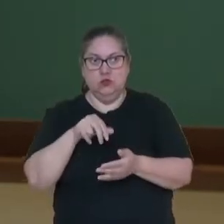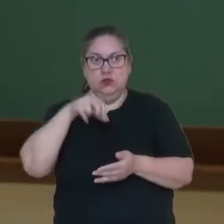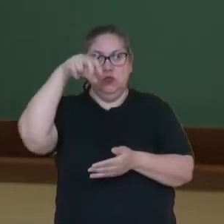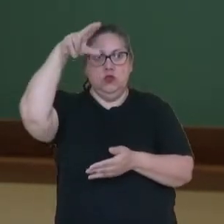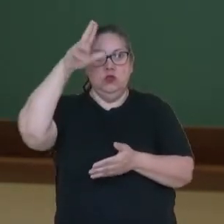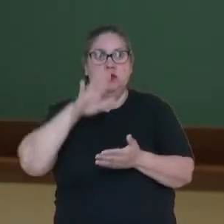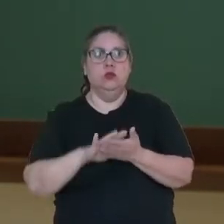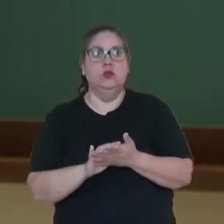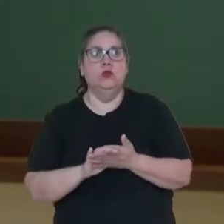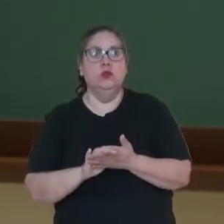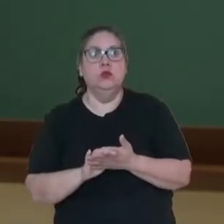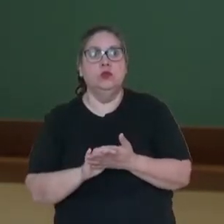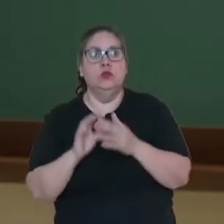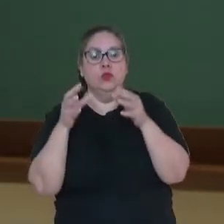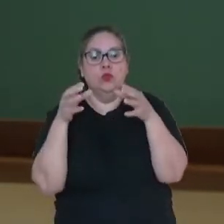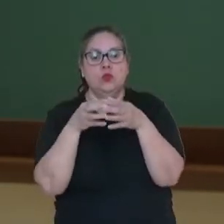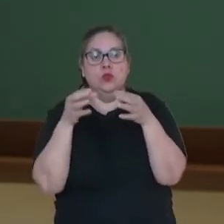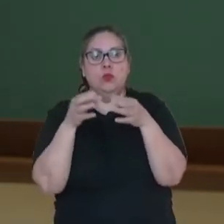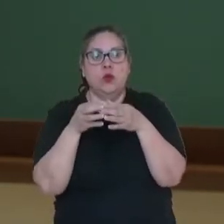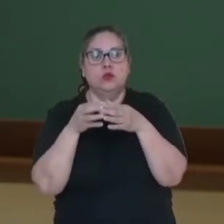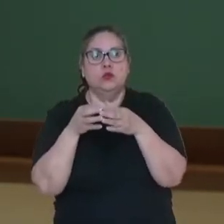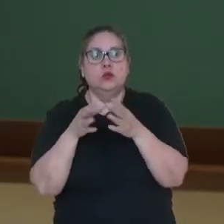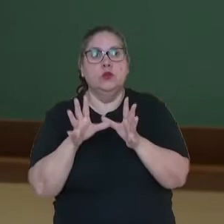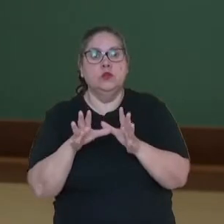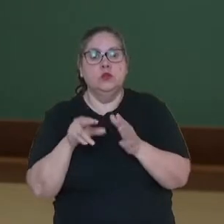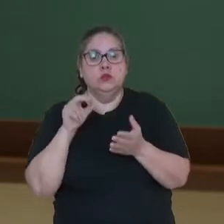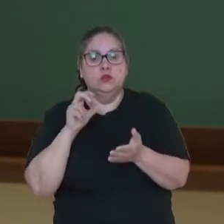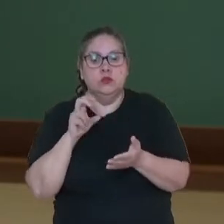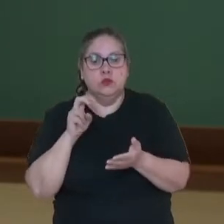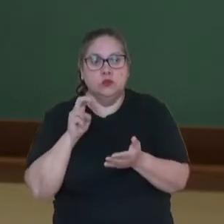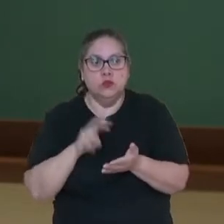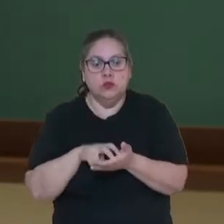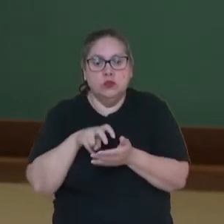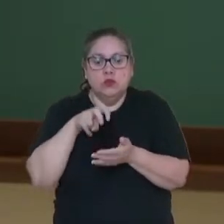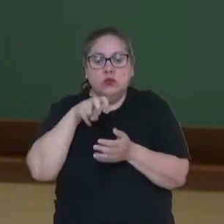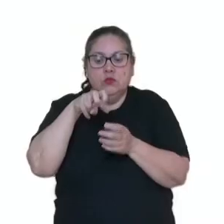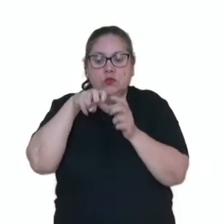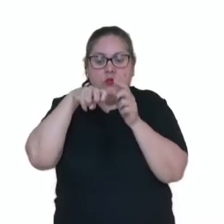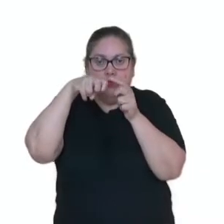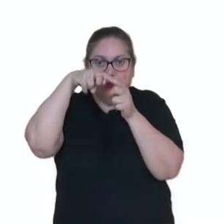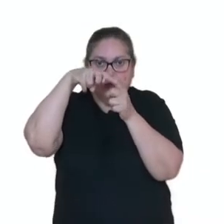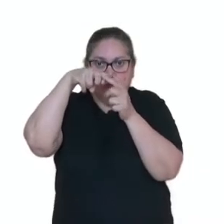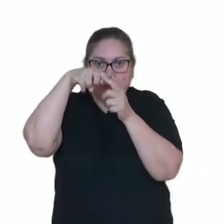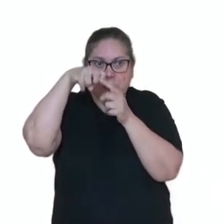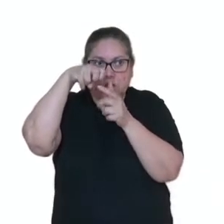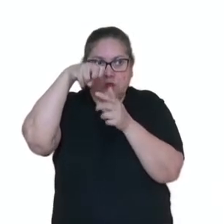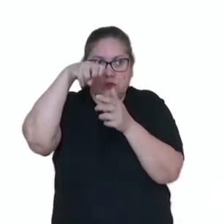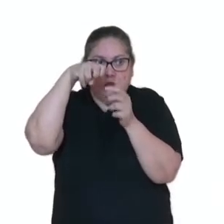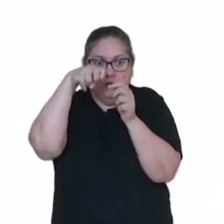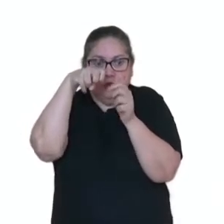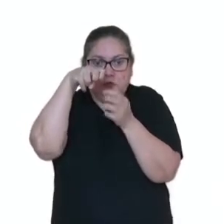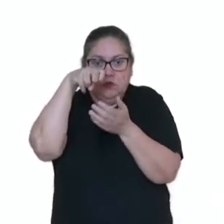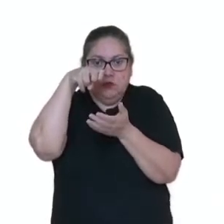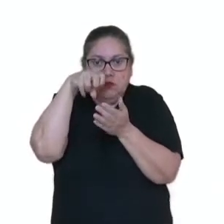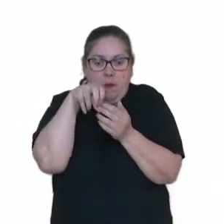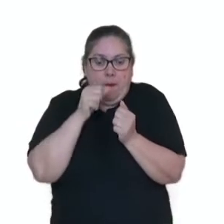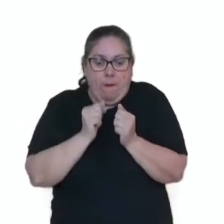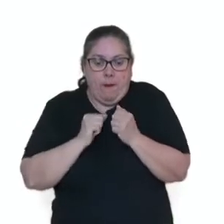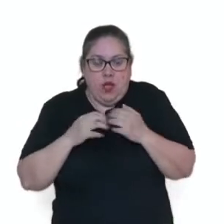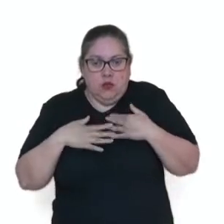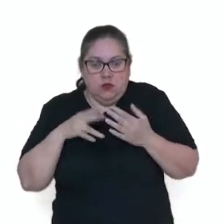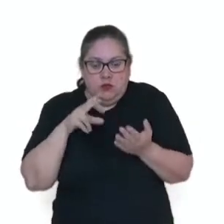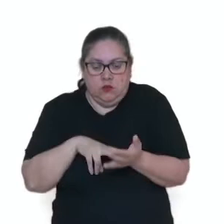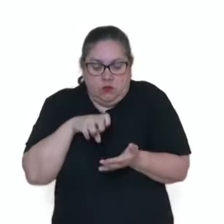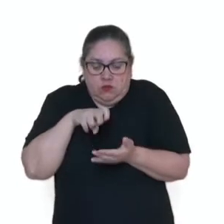esticados. O grupado, quando eu salto e dobro as minhas pernas próximas ao